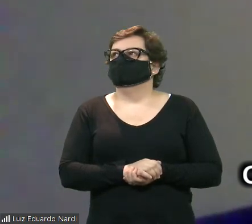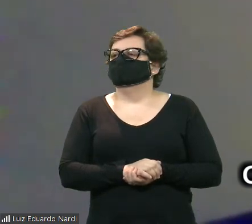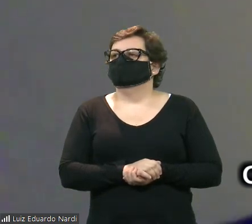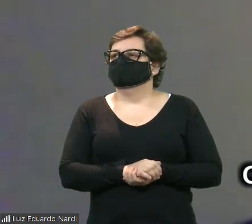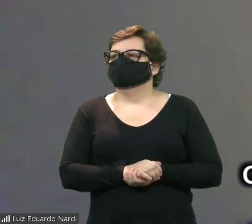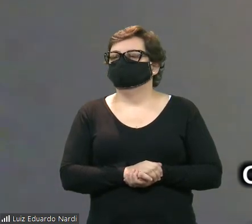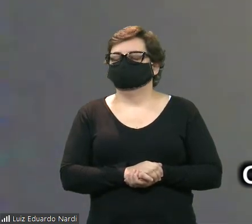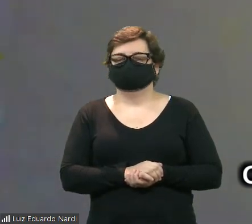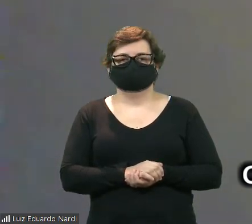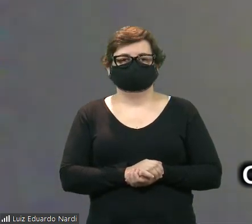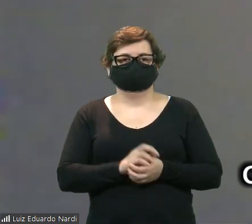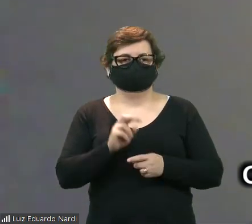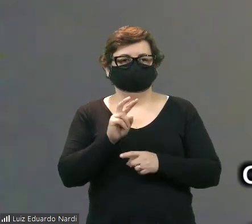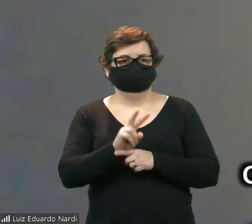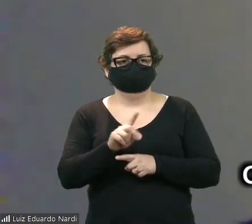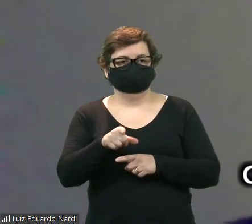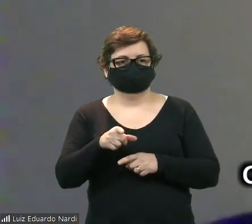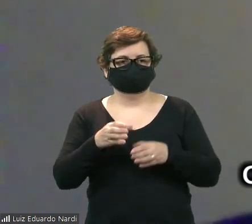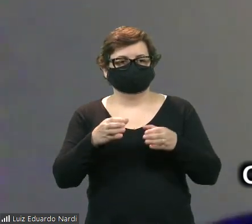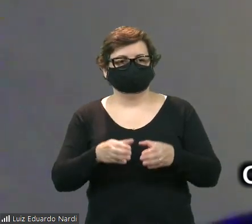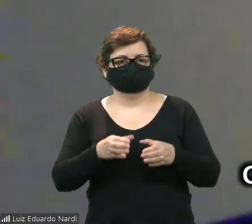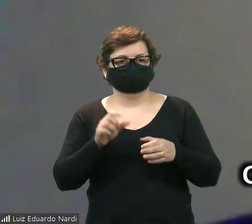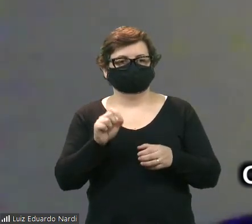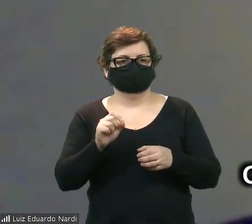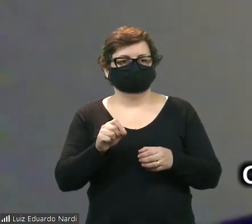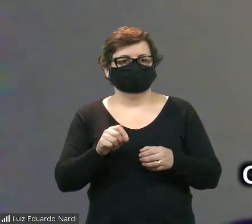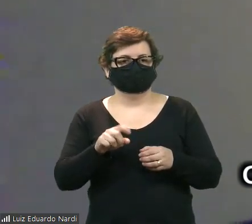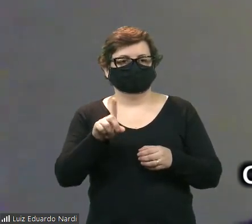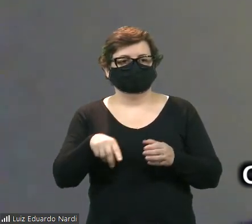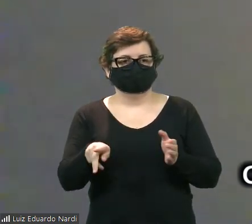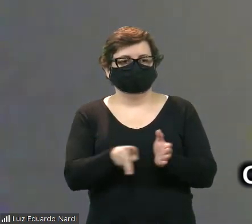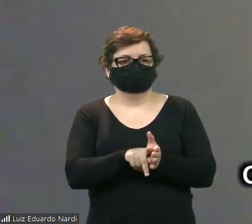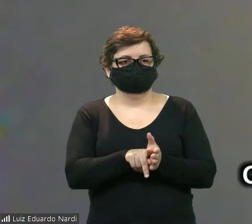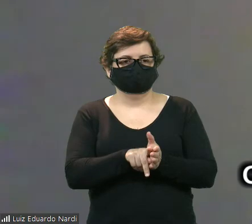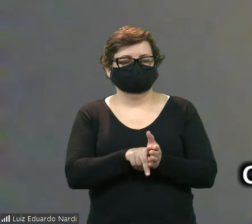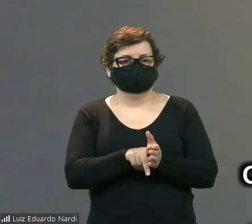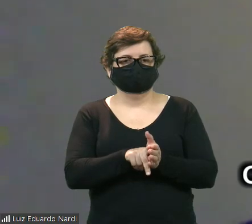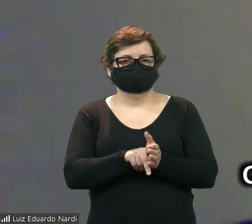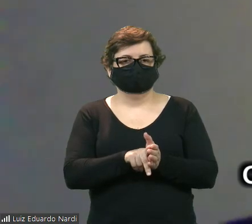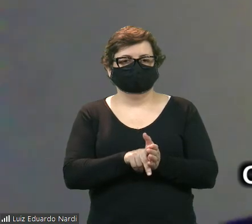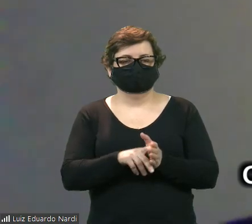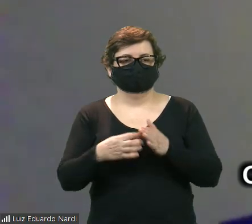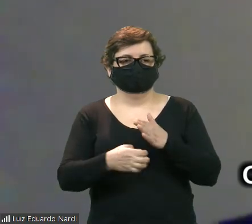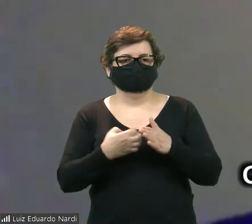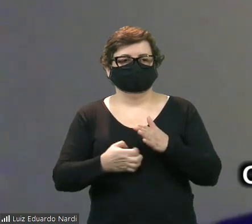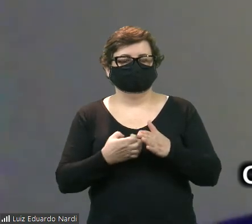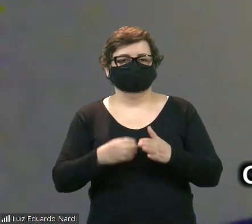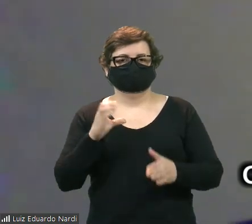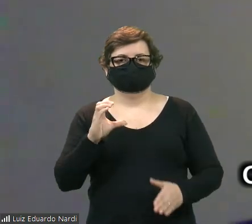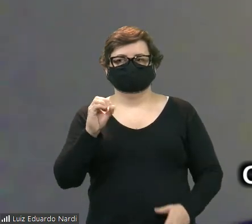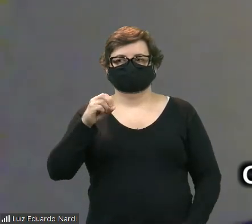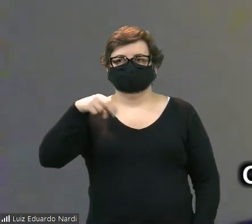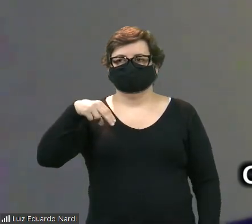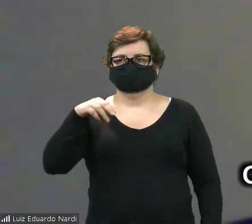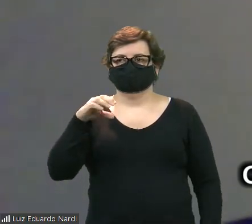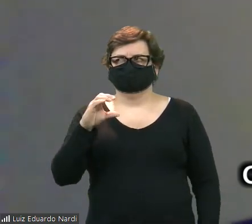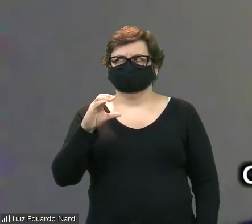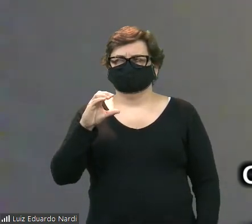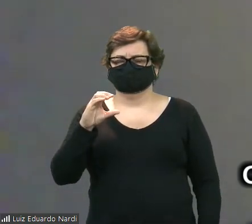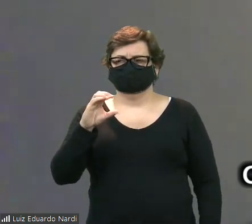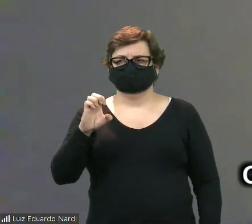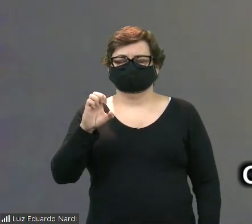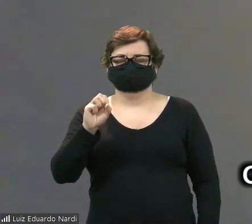cuidando daquela faixa que, na realidade, pertence à própria concessionária. Vou votar favorável,